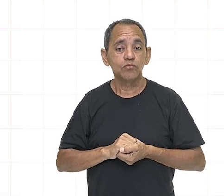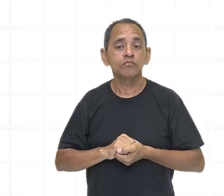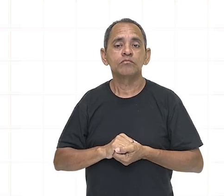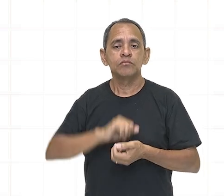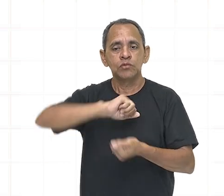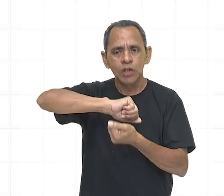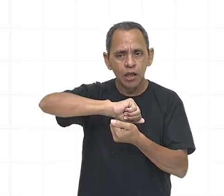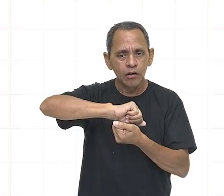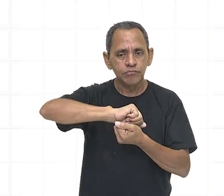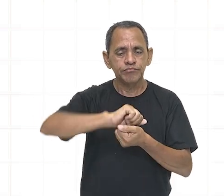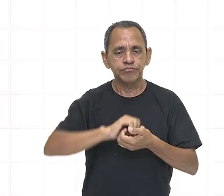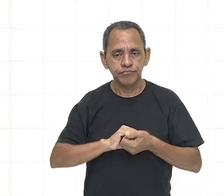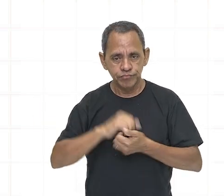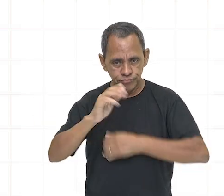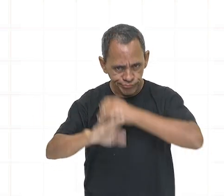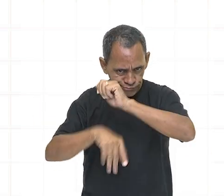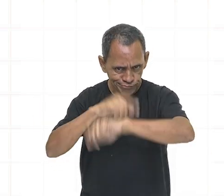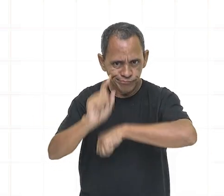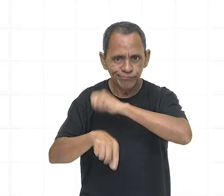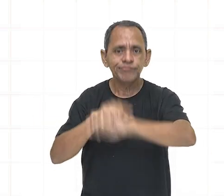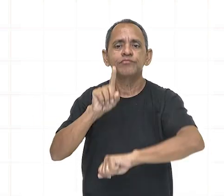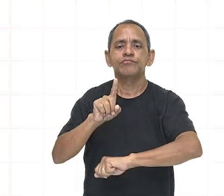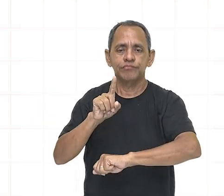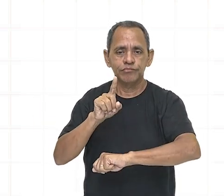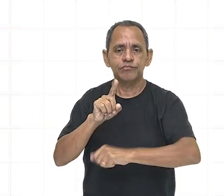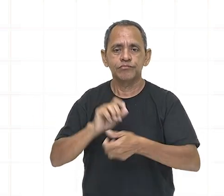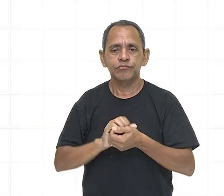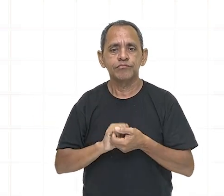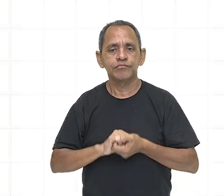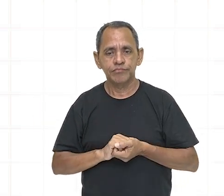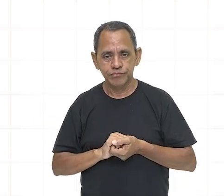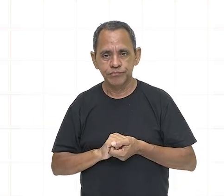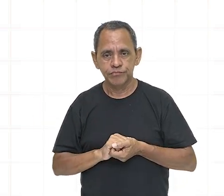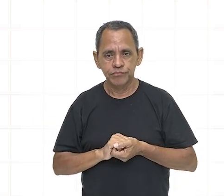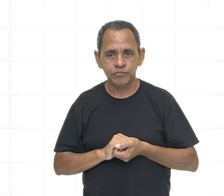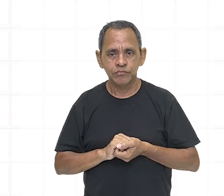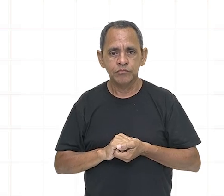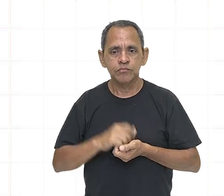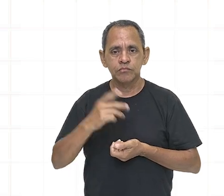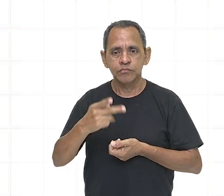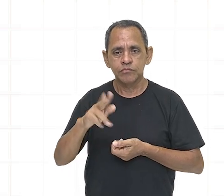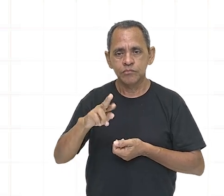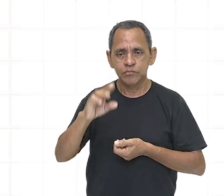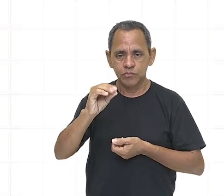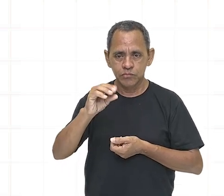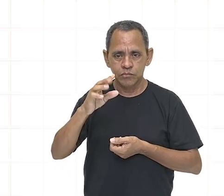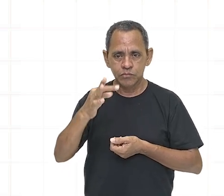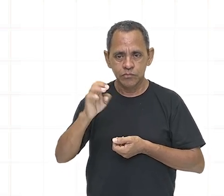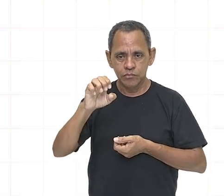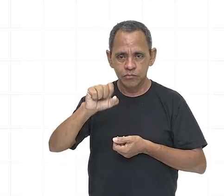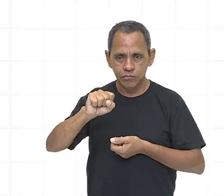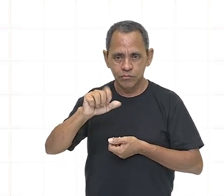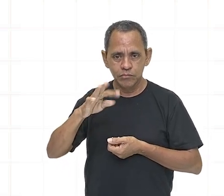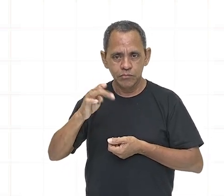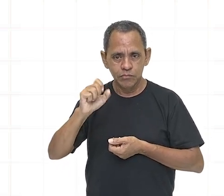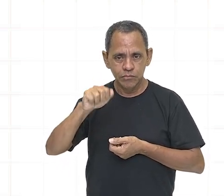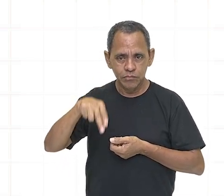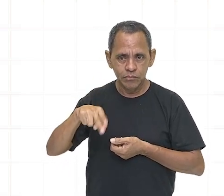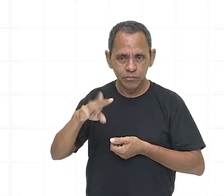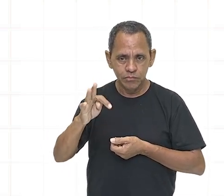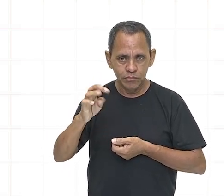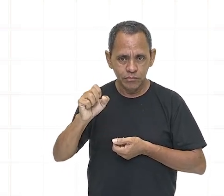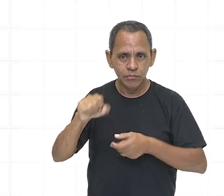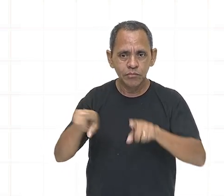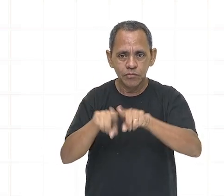quê? Ao valor moral e também ao desenvolvimento pessoal ali dos que estavam naquele período da Europa,